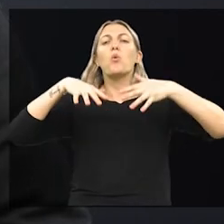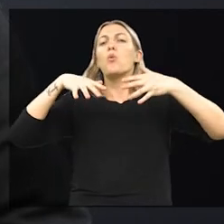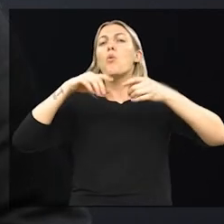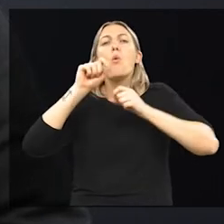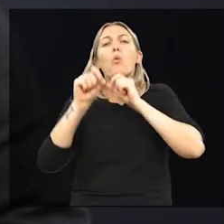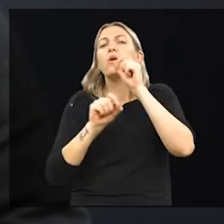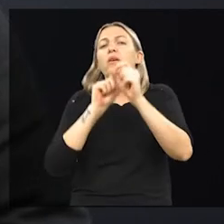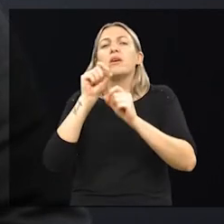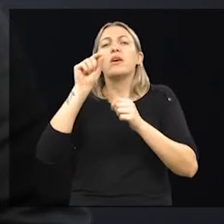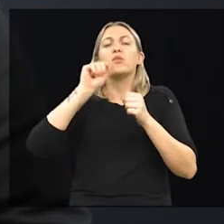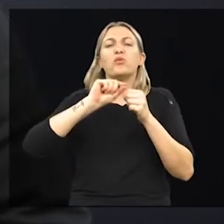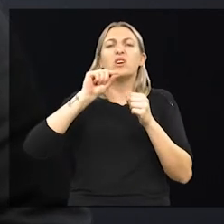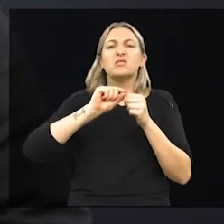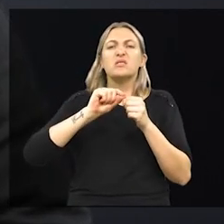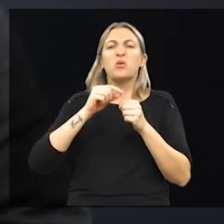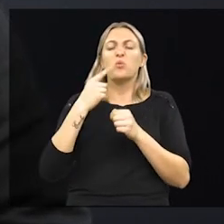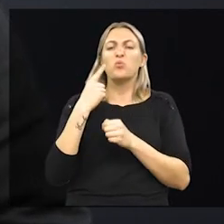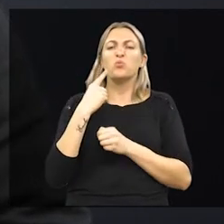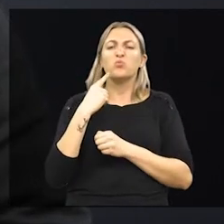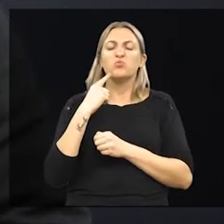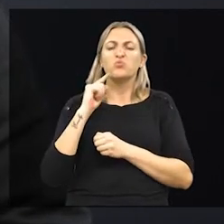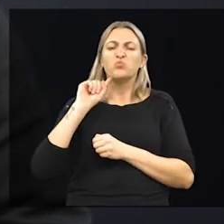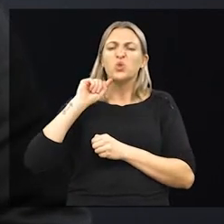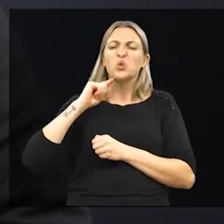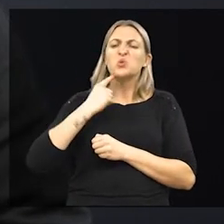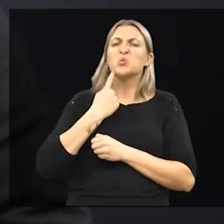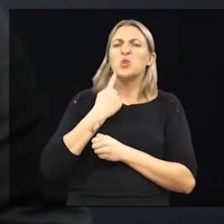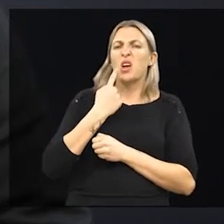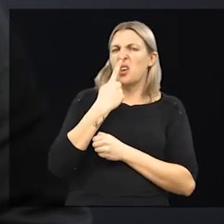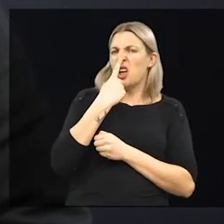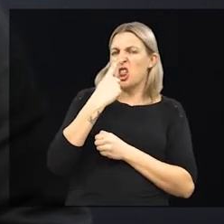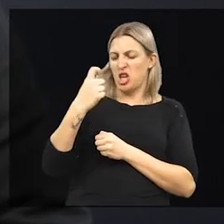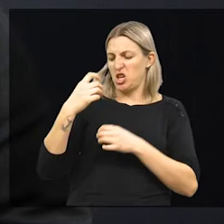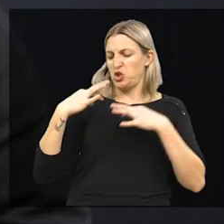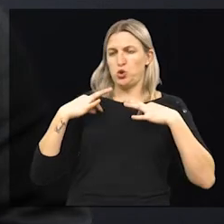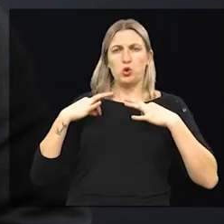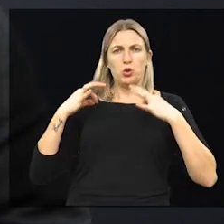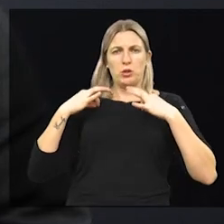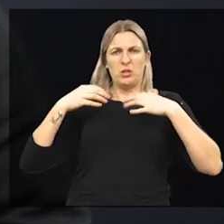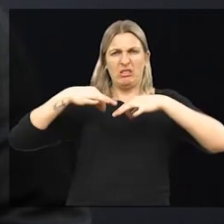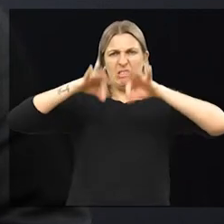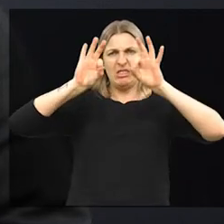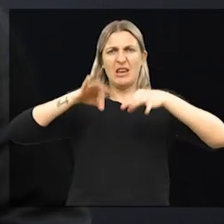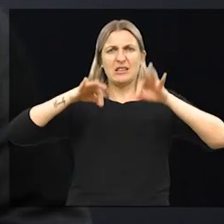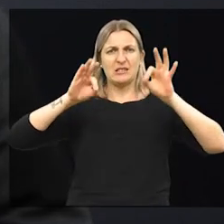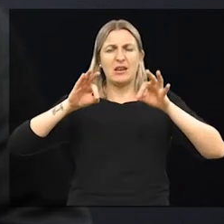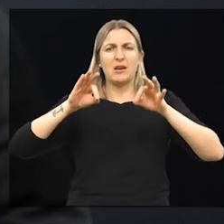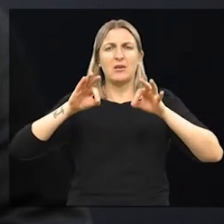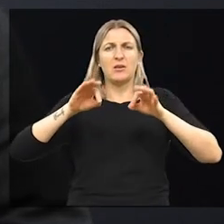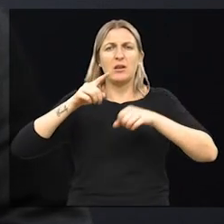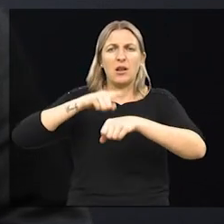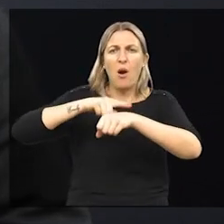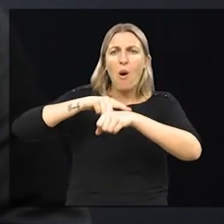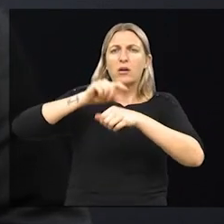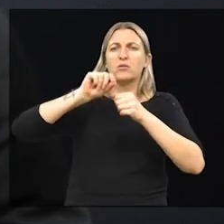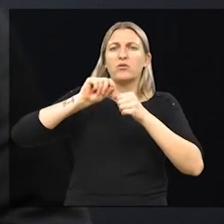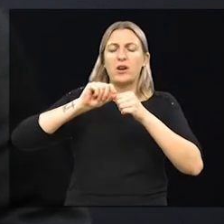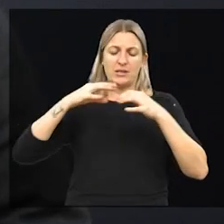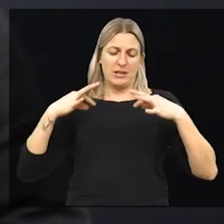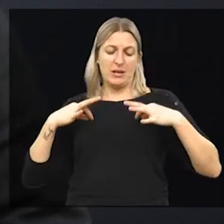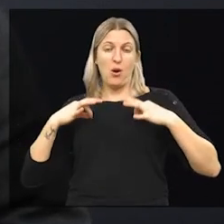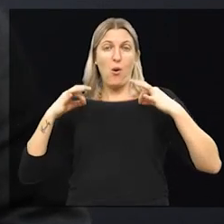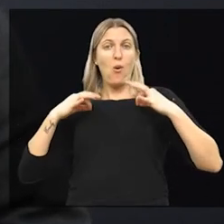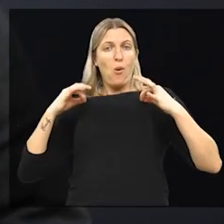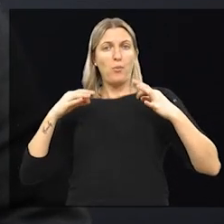da região então desenvolveu uma pesquisa a respeito da utilização das matérias primas